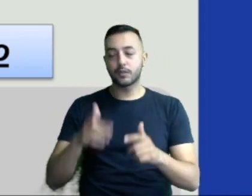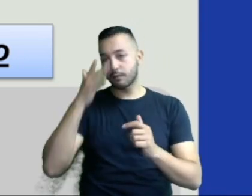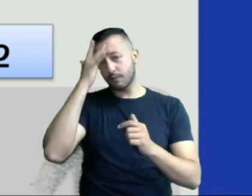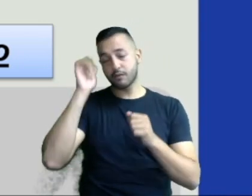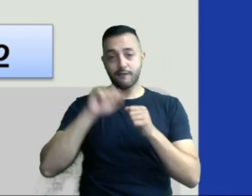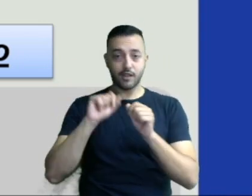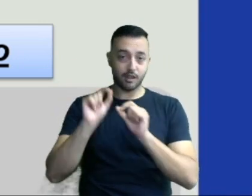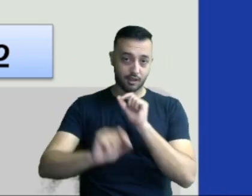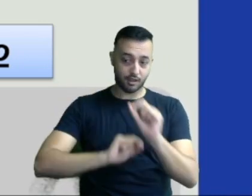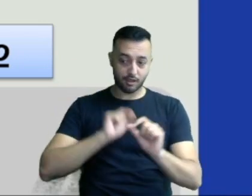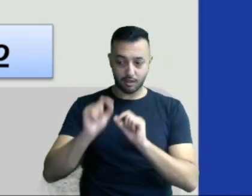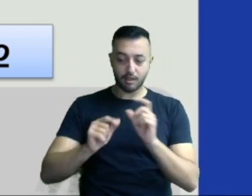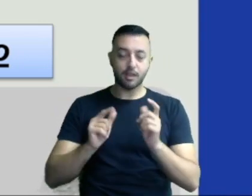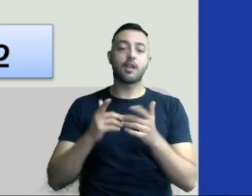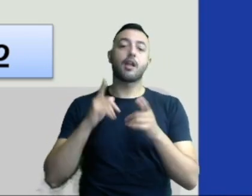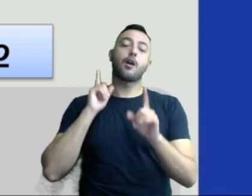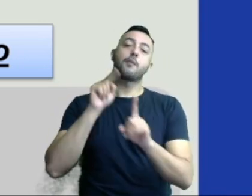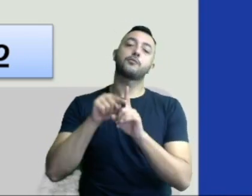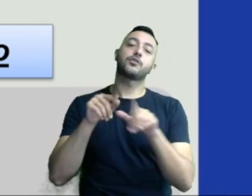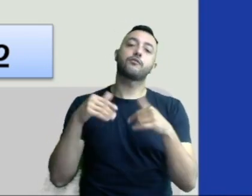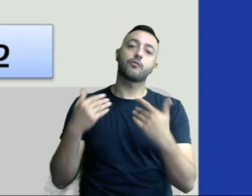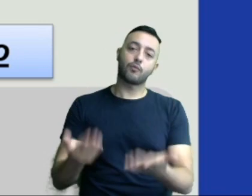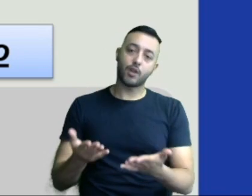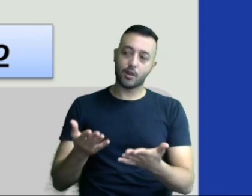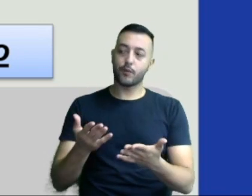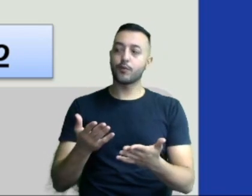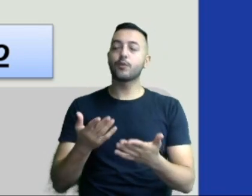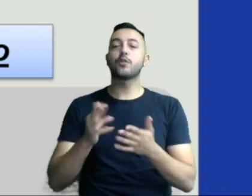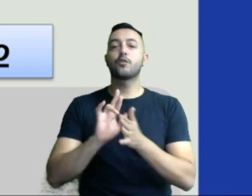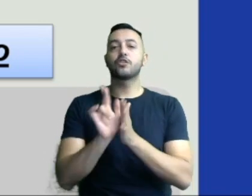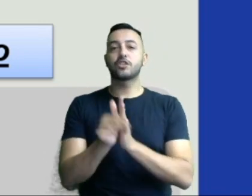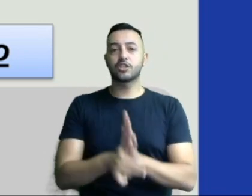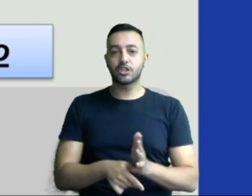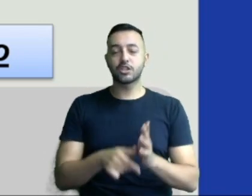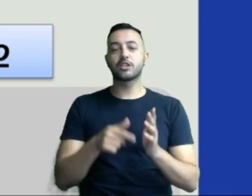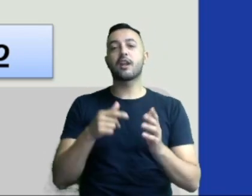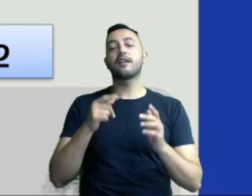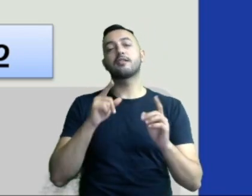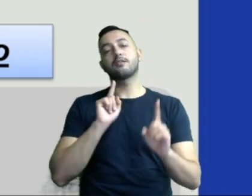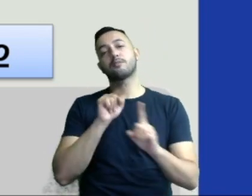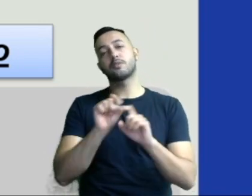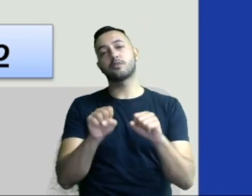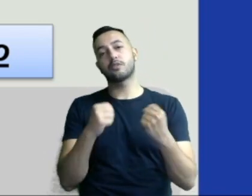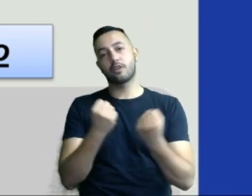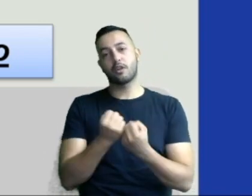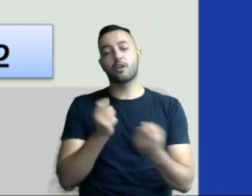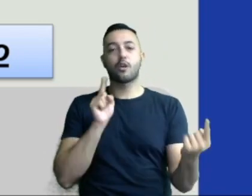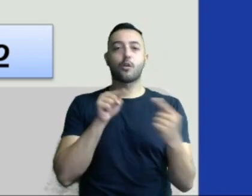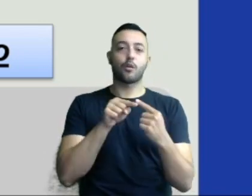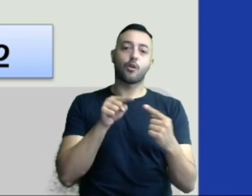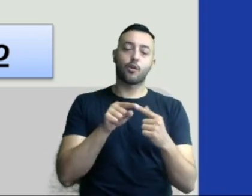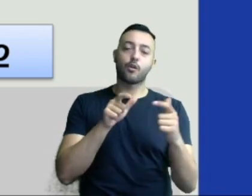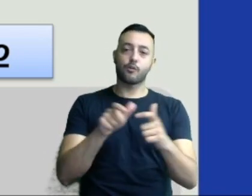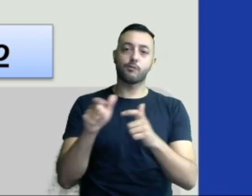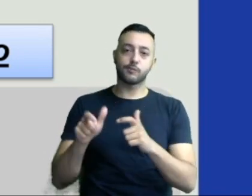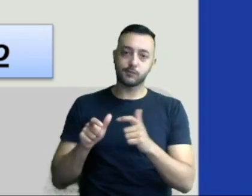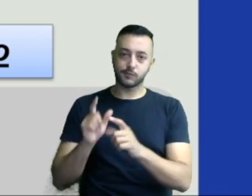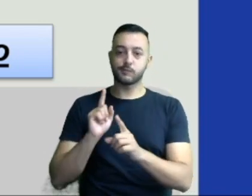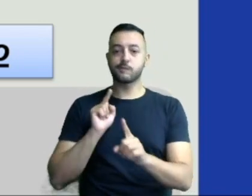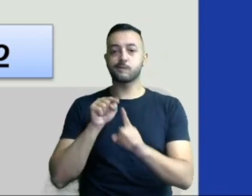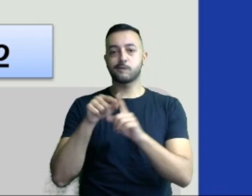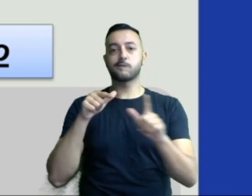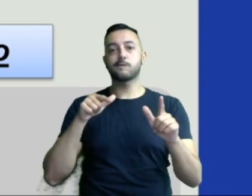as produziu, a que se destinam e que os gêneros possuem funções sociais relacionadas aos campos de